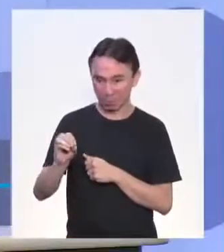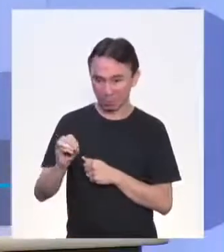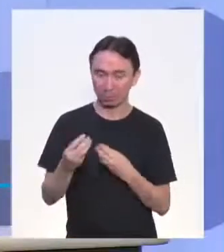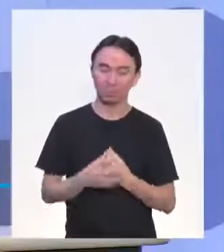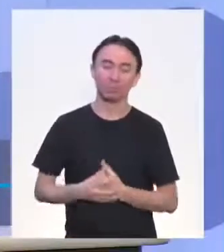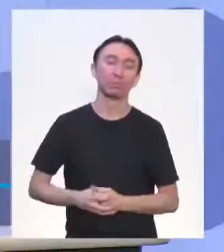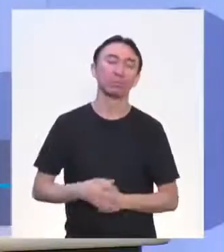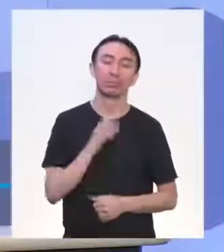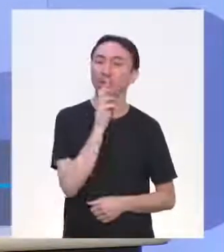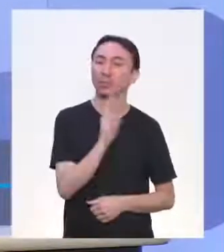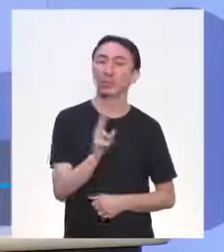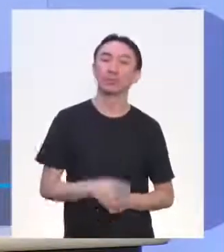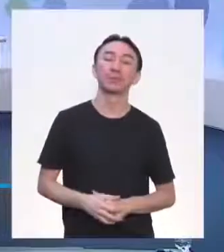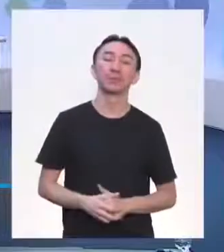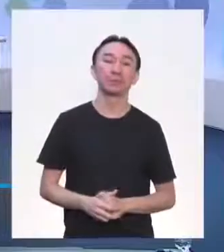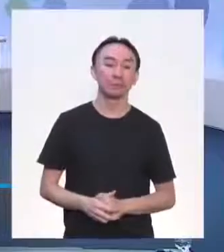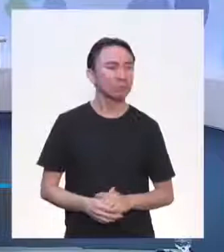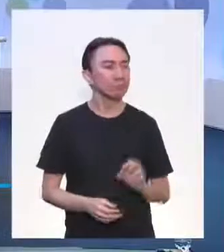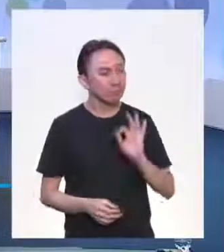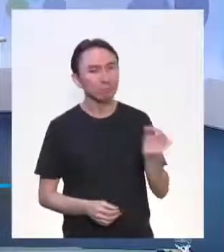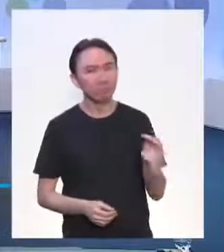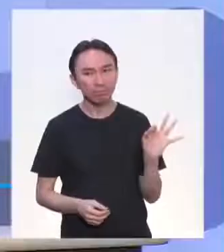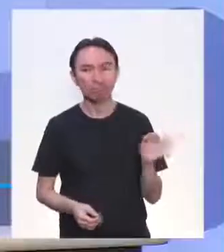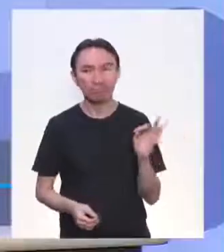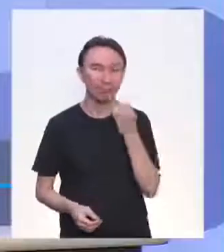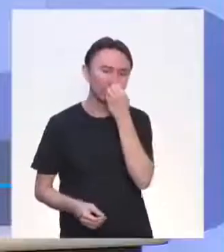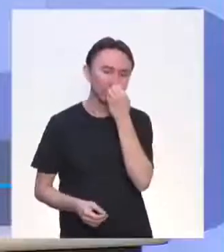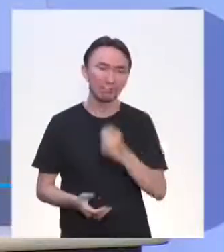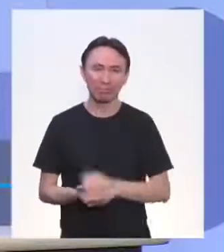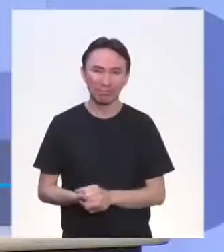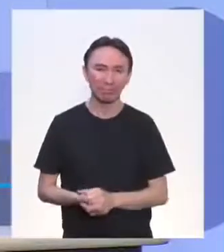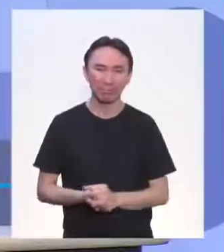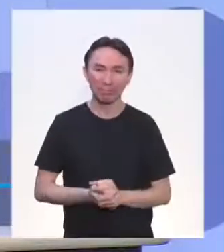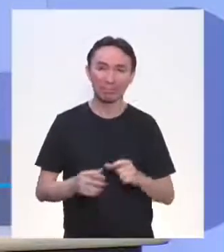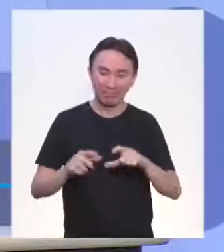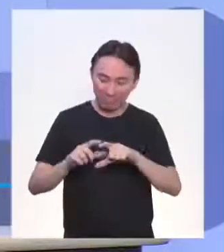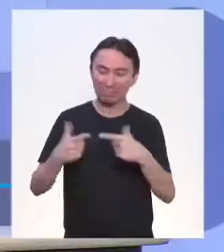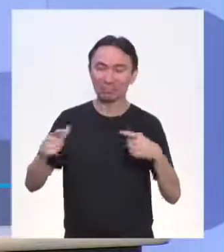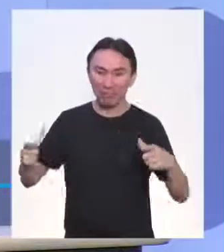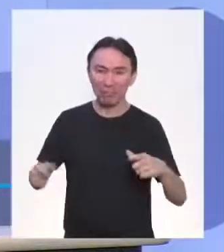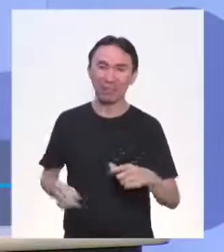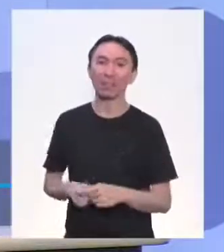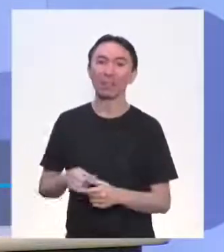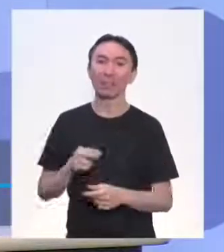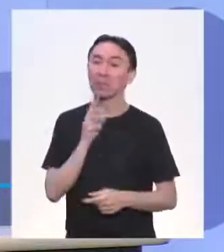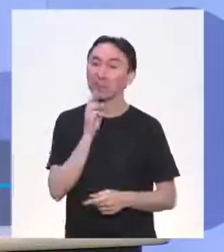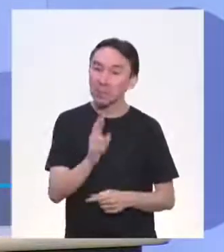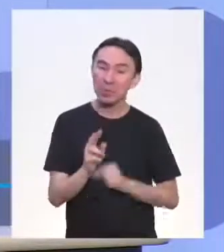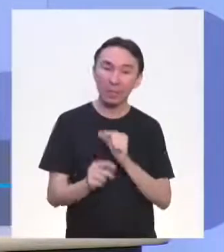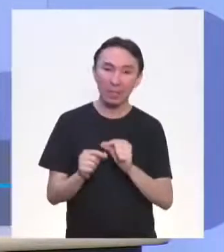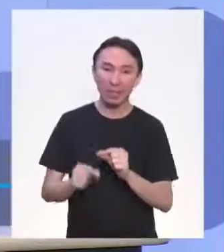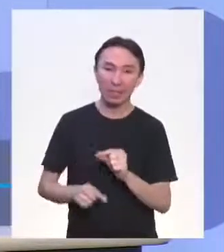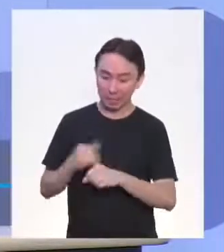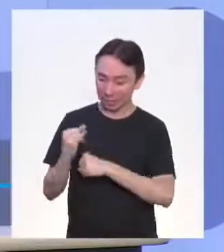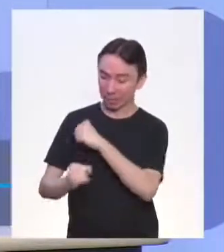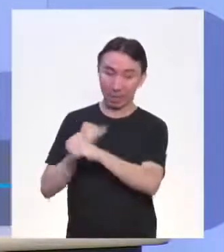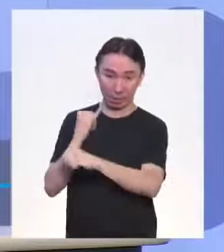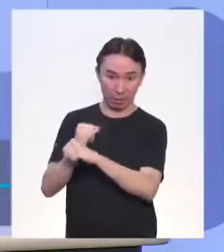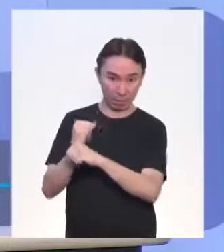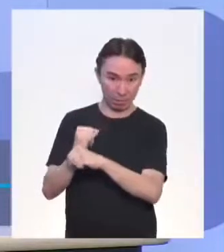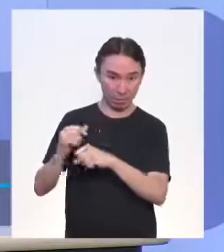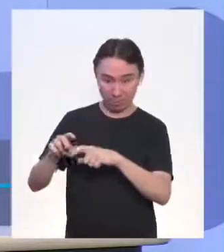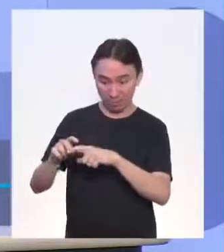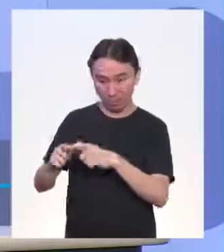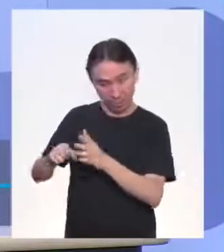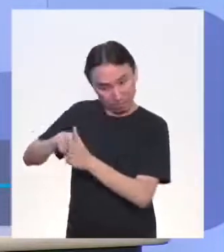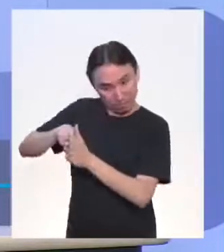lá. Legal, vocês estão aí, a maioria tem colocado que faz a pesquisa na internet, né? Uma boa, uma